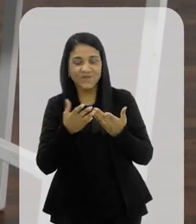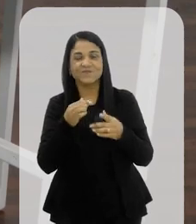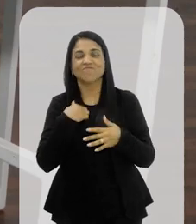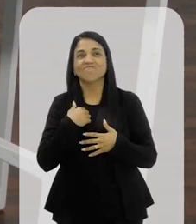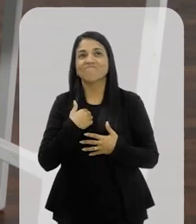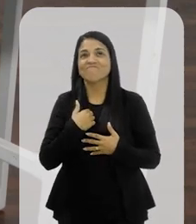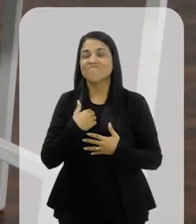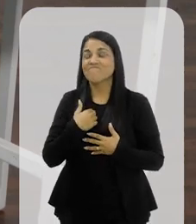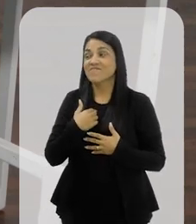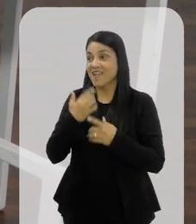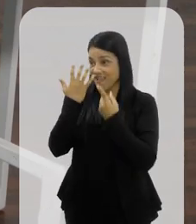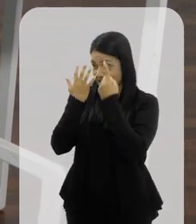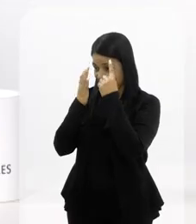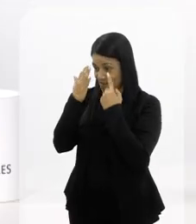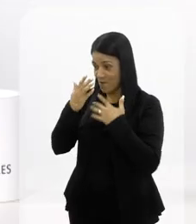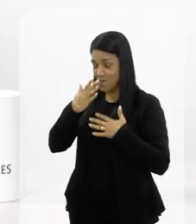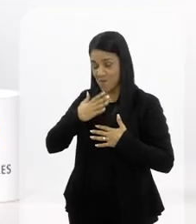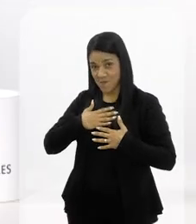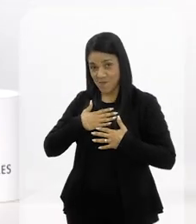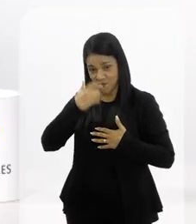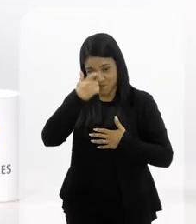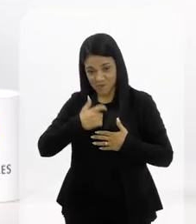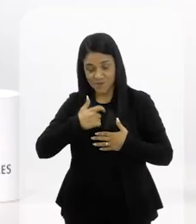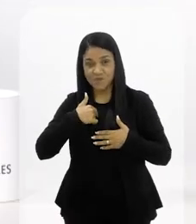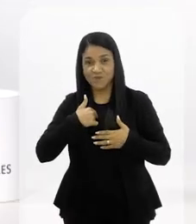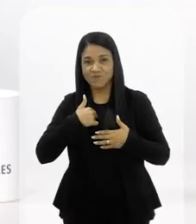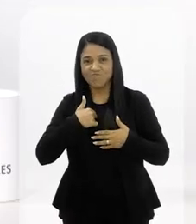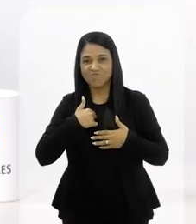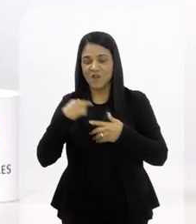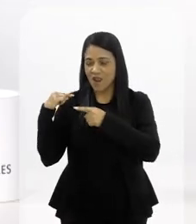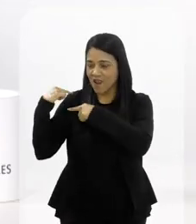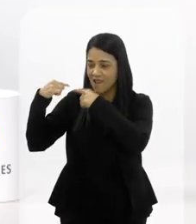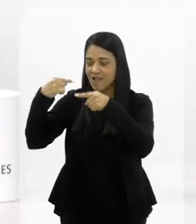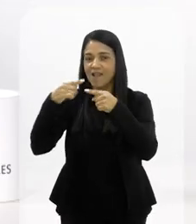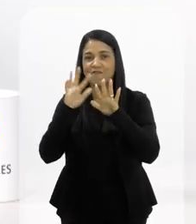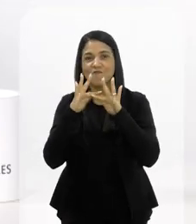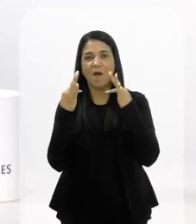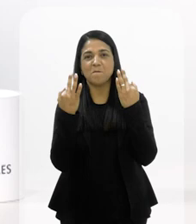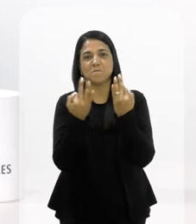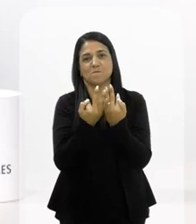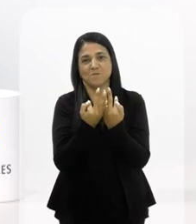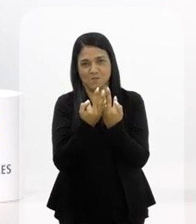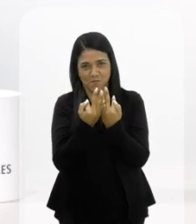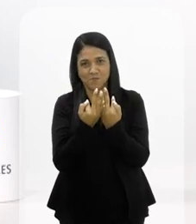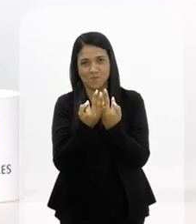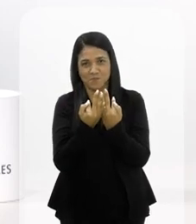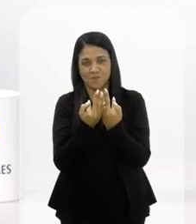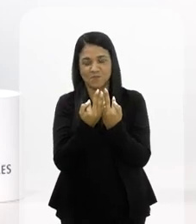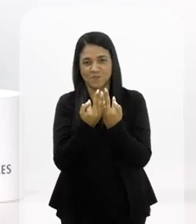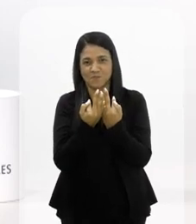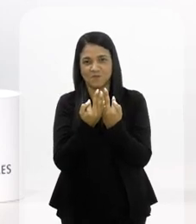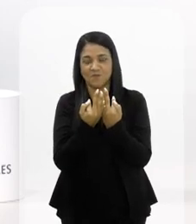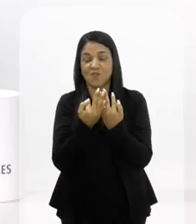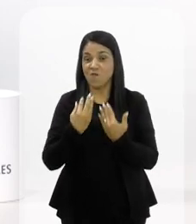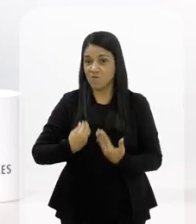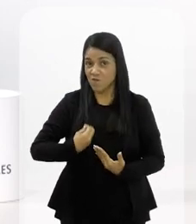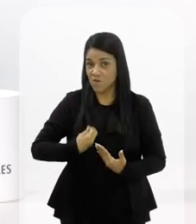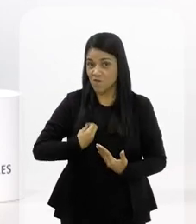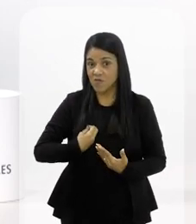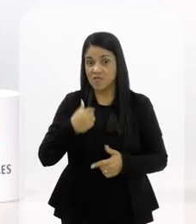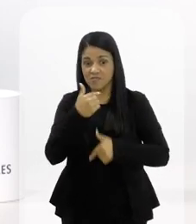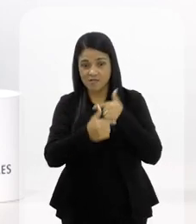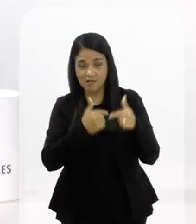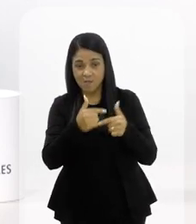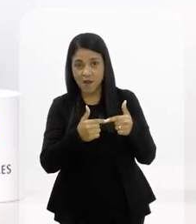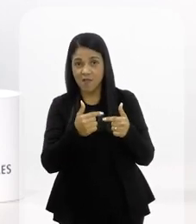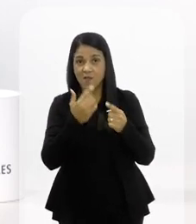eh carnaval para mim é efetivamente um legado de família né eu vivi convivi e trabalhei o